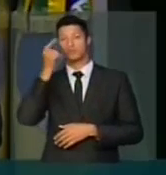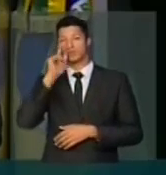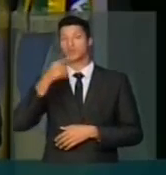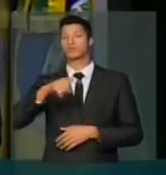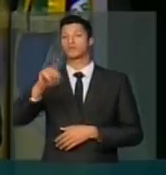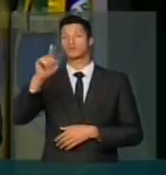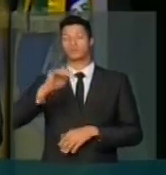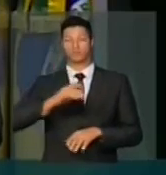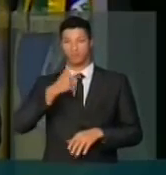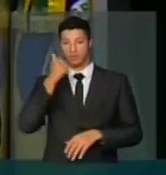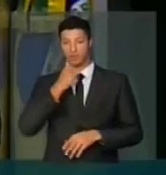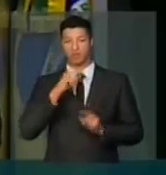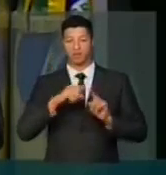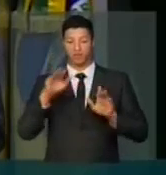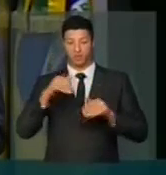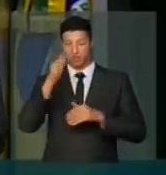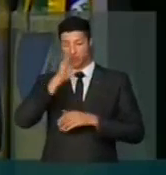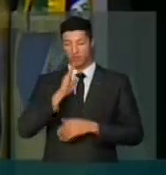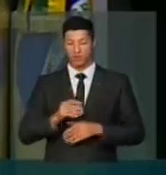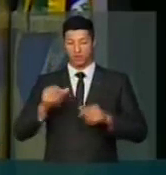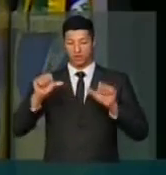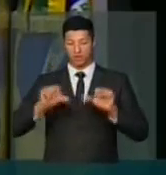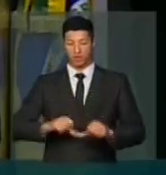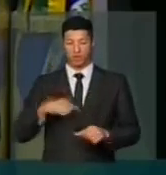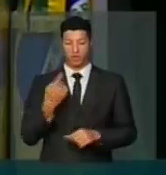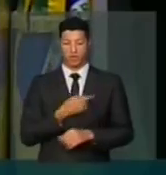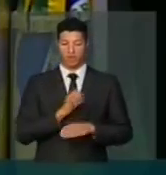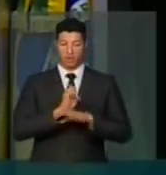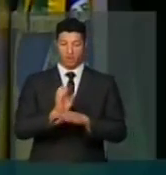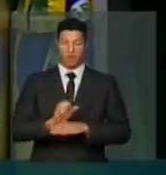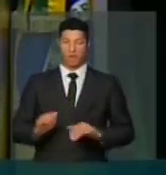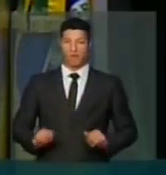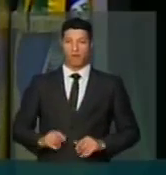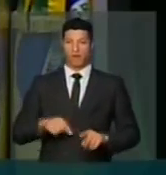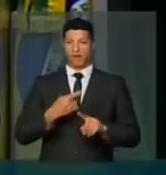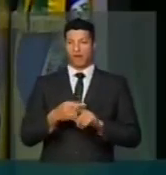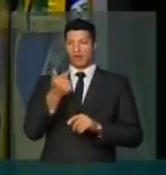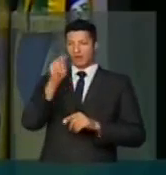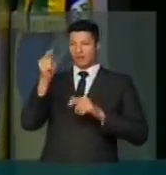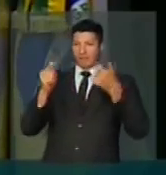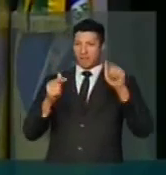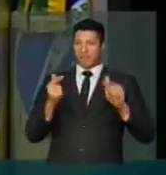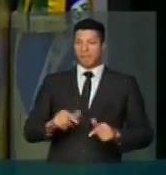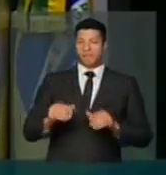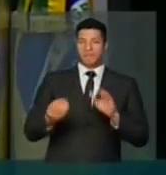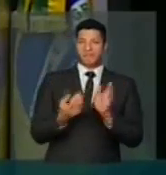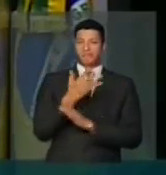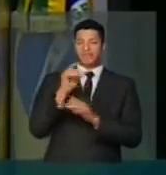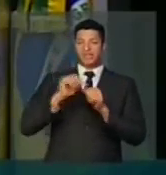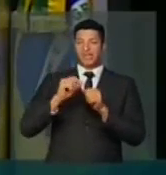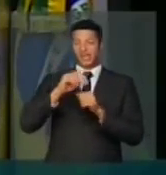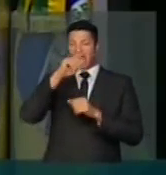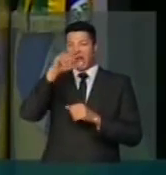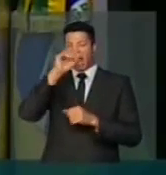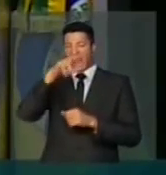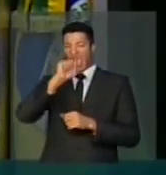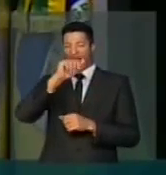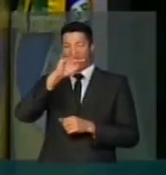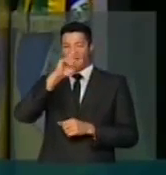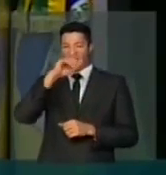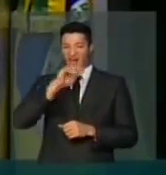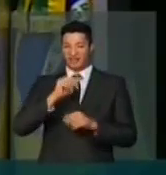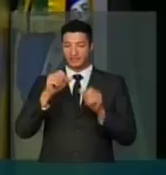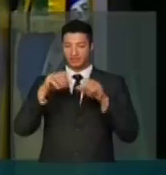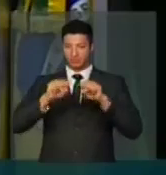ainda melhor. Mas quando o Brasil entra em crise, nosso Estado sofre mais do que os demais. Os produtos fabricados na Zona Franca, como